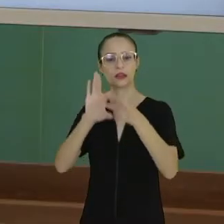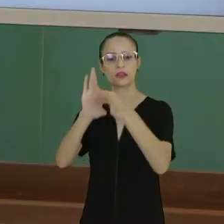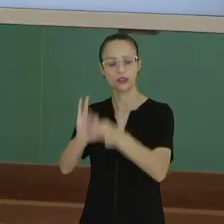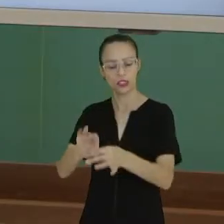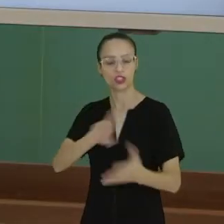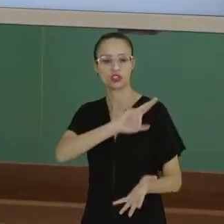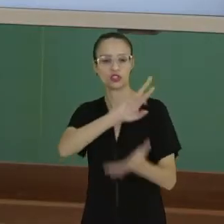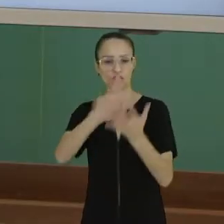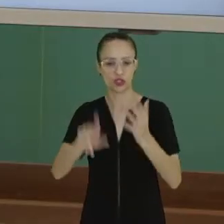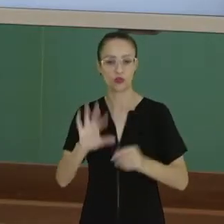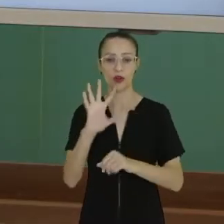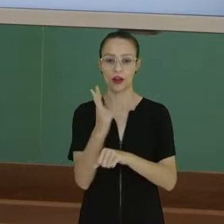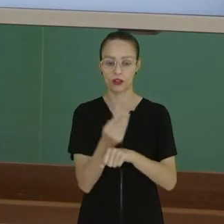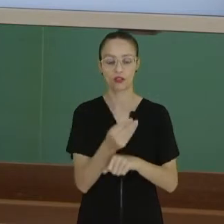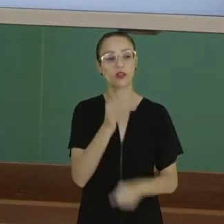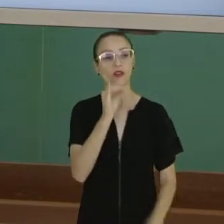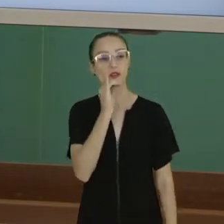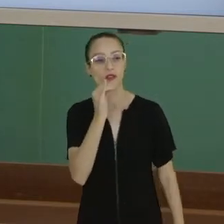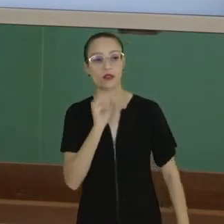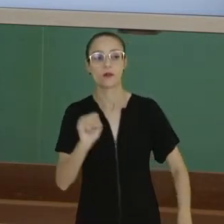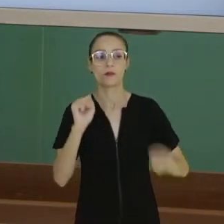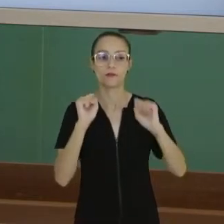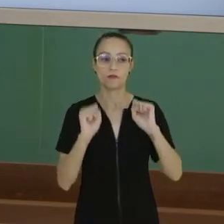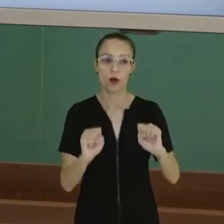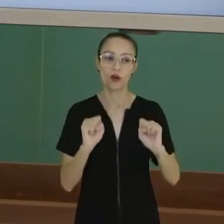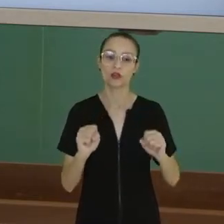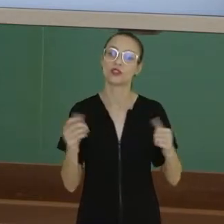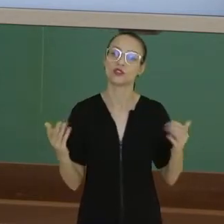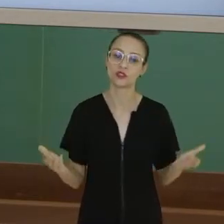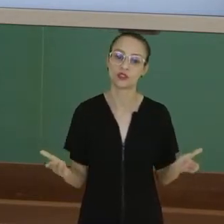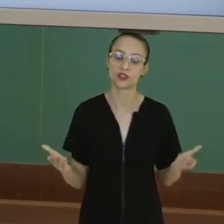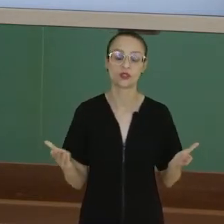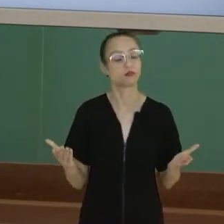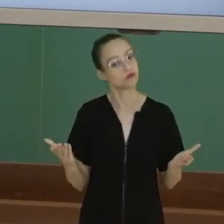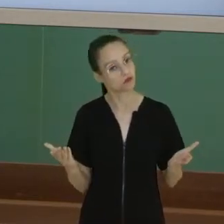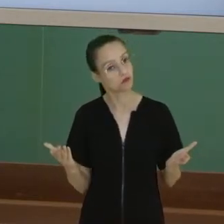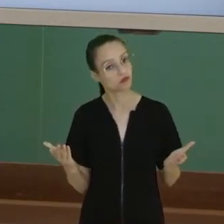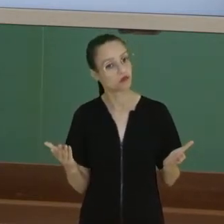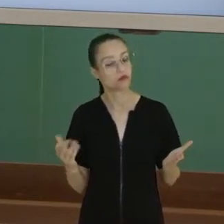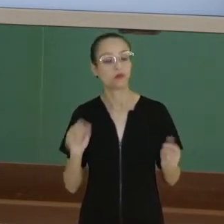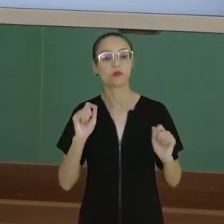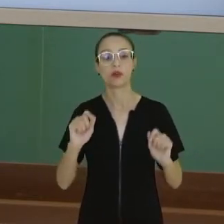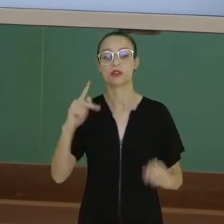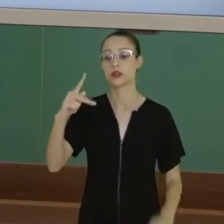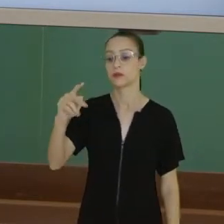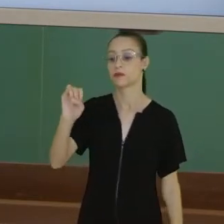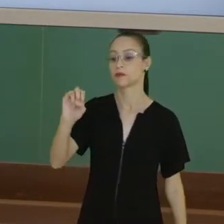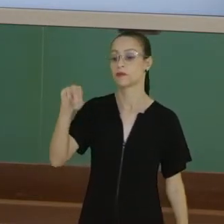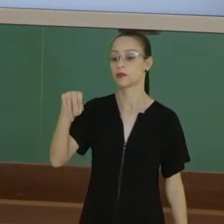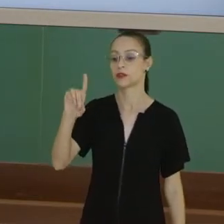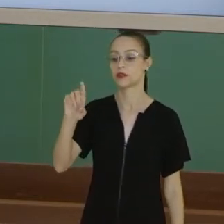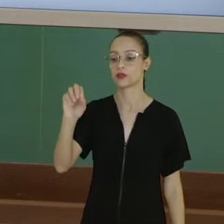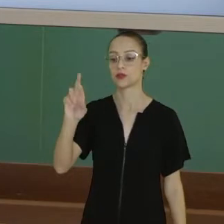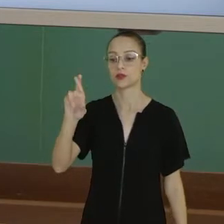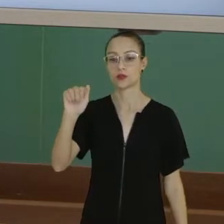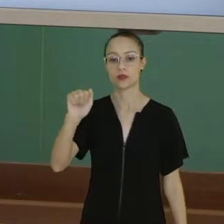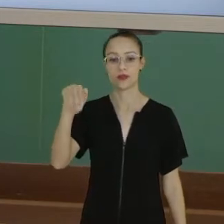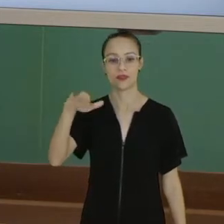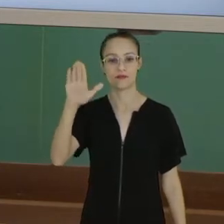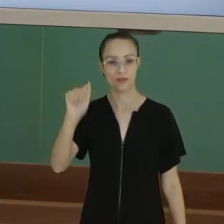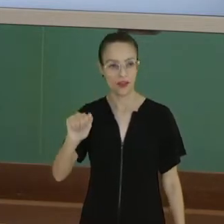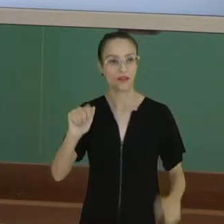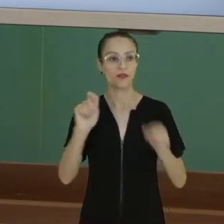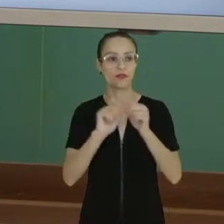formas de arte. Então pode ser, né, por exemplo, a obra lá Pindorama, né, do Walt Smetek, que ele faz o